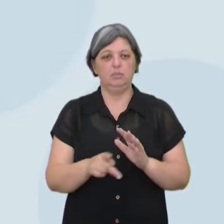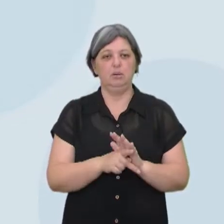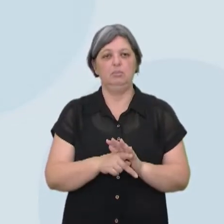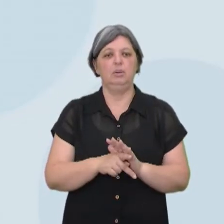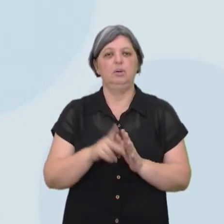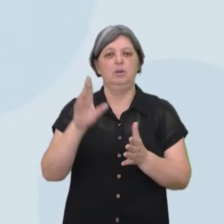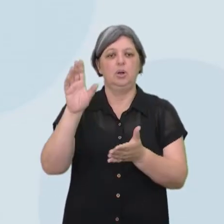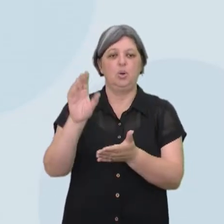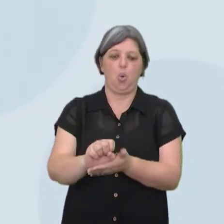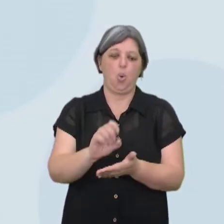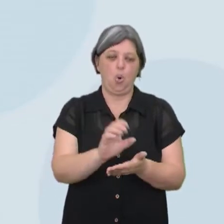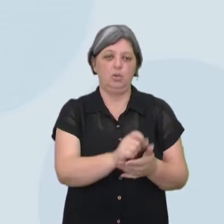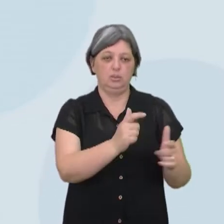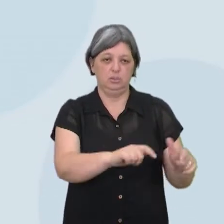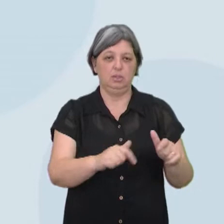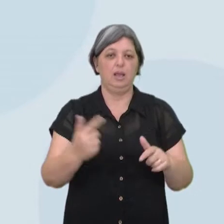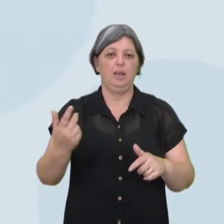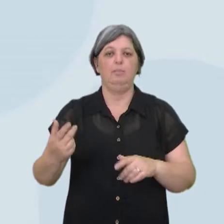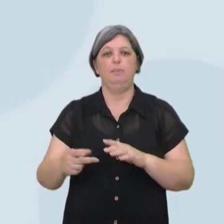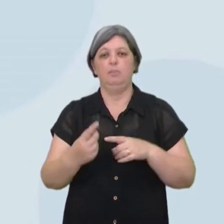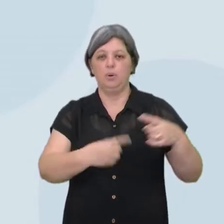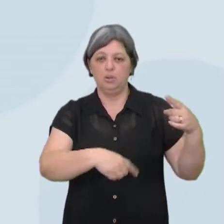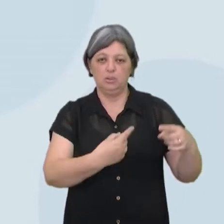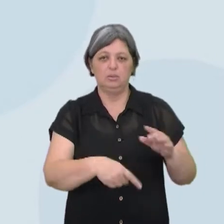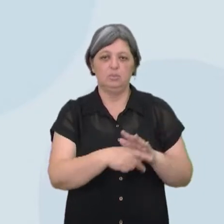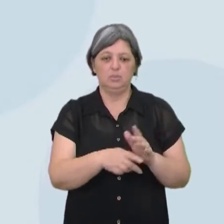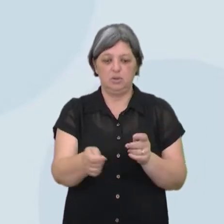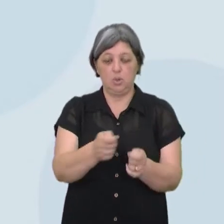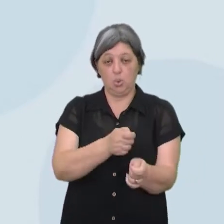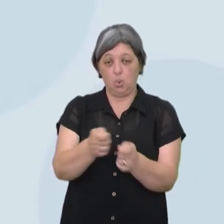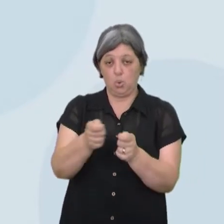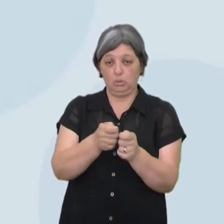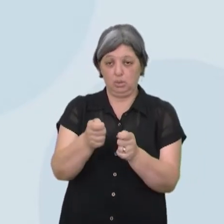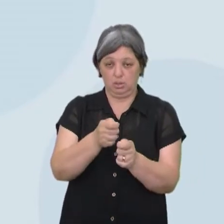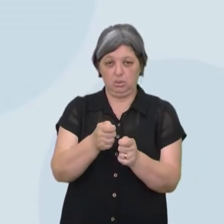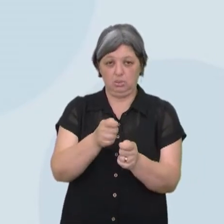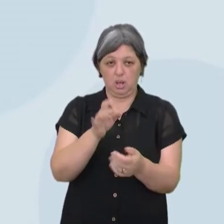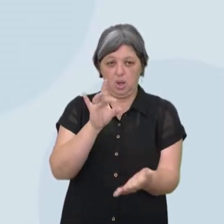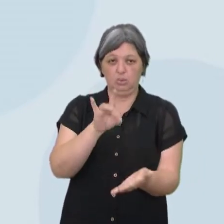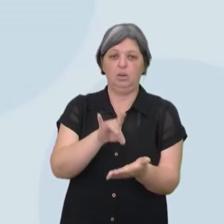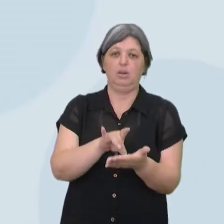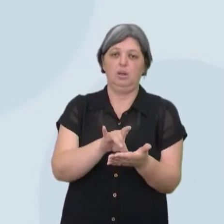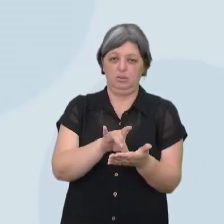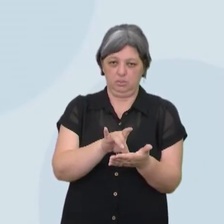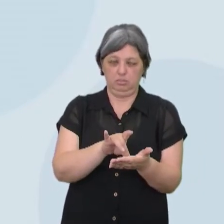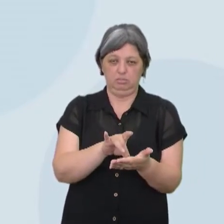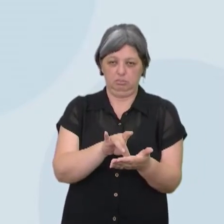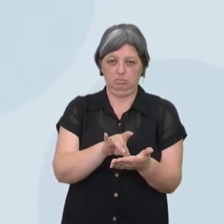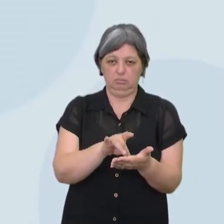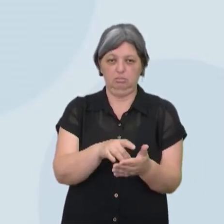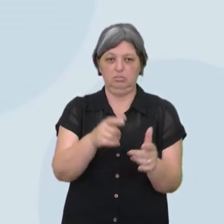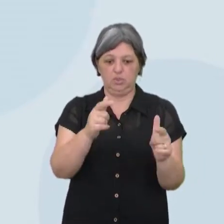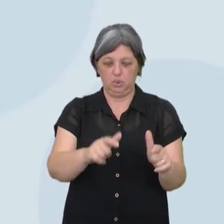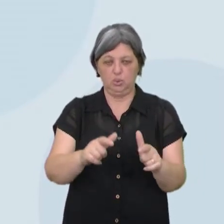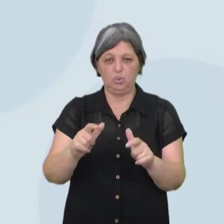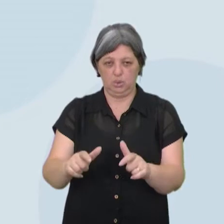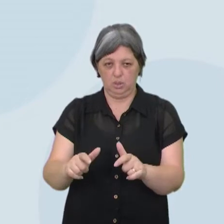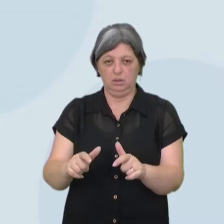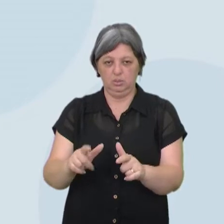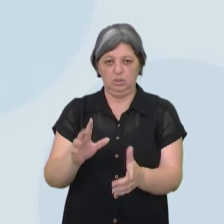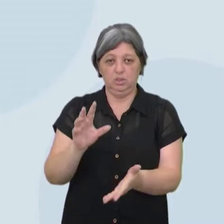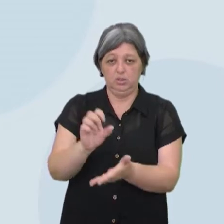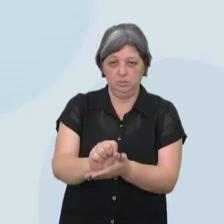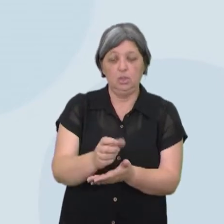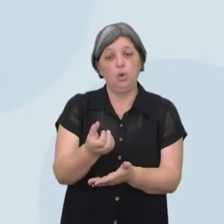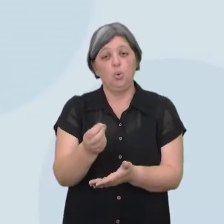colonialismo, né, que é a política aí que exerce controle ou autoridade sobre um território ocupado